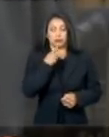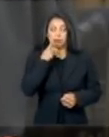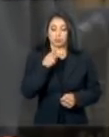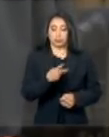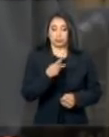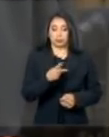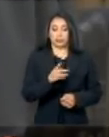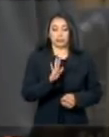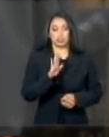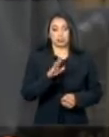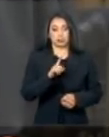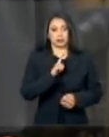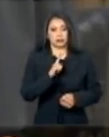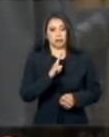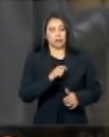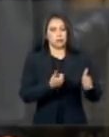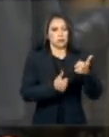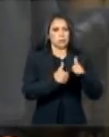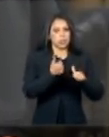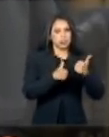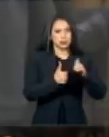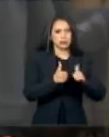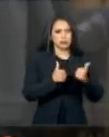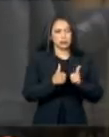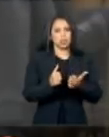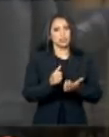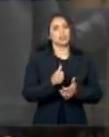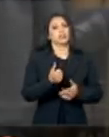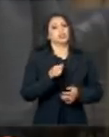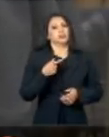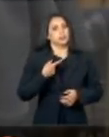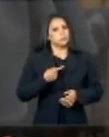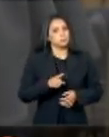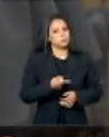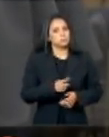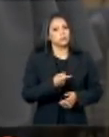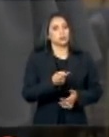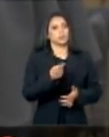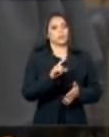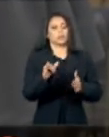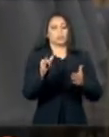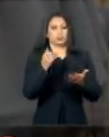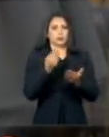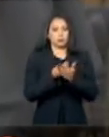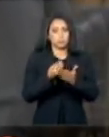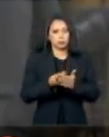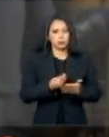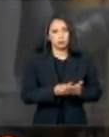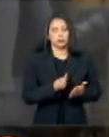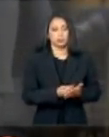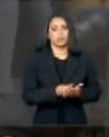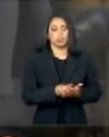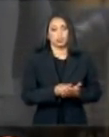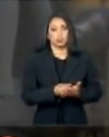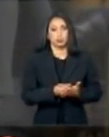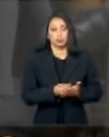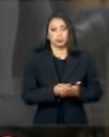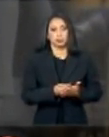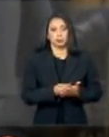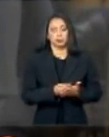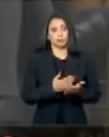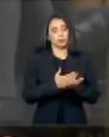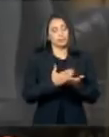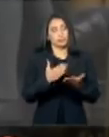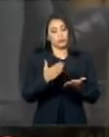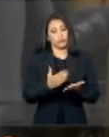muito tem um grande amigo escurinho de várias carreiras jurídicas com o corpo no instituto inicialmente defendemos que incide 5 o prazo